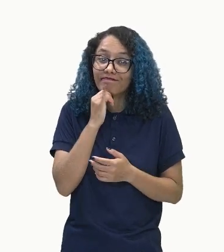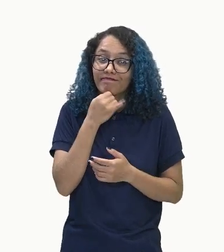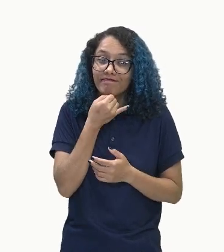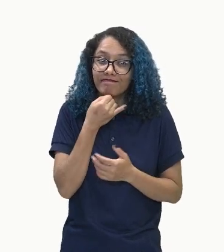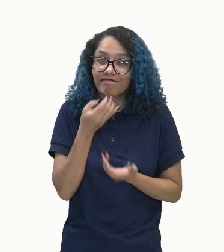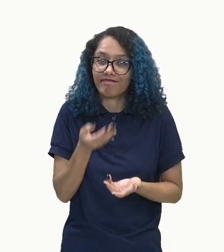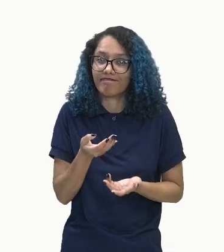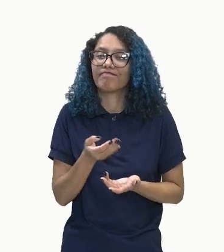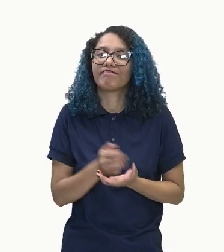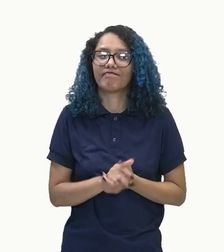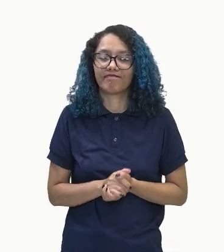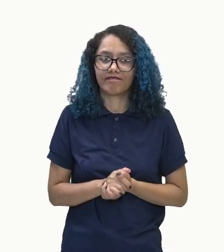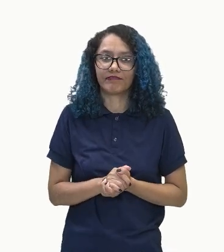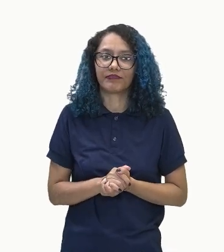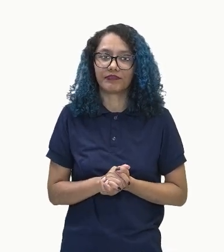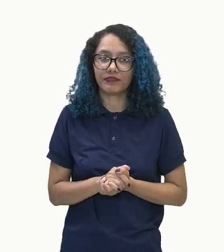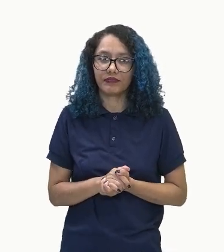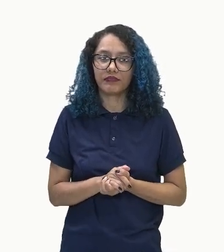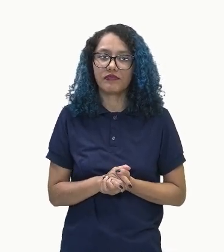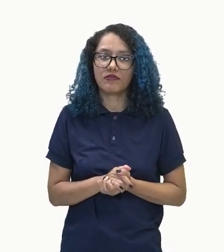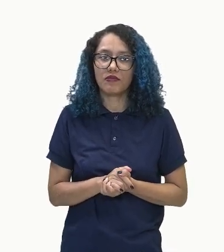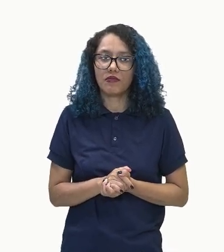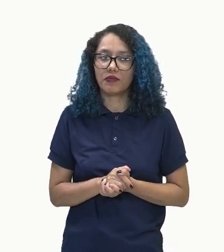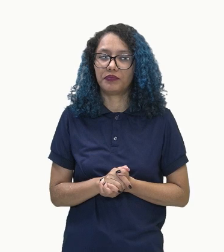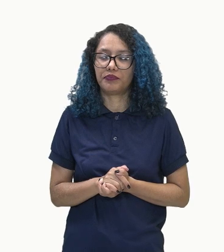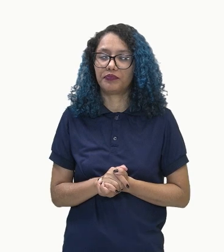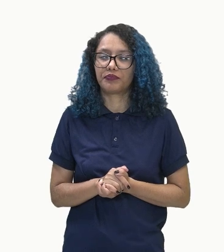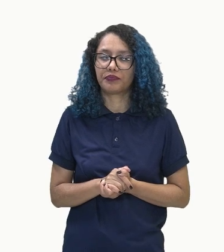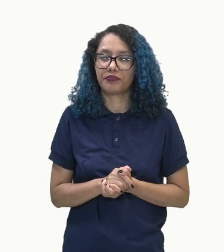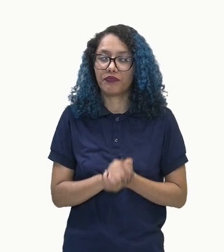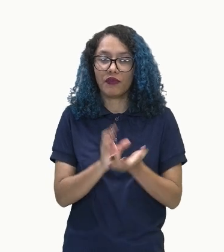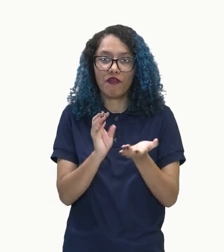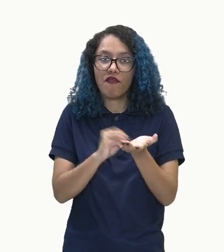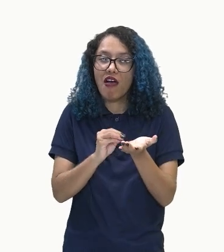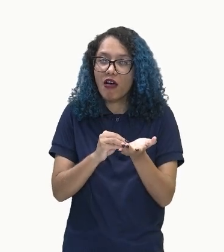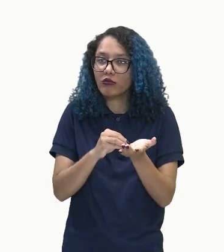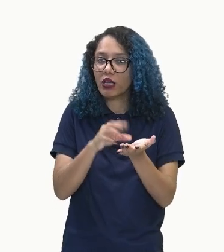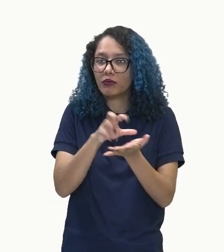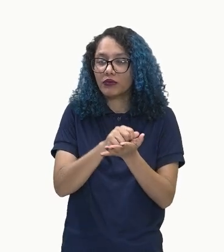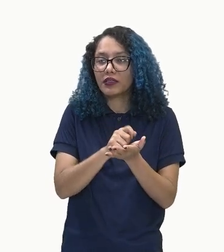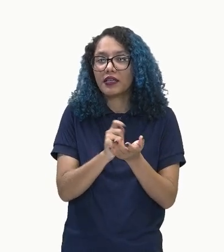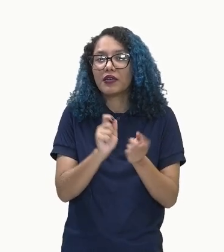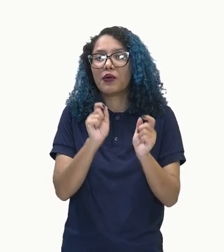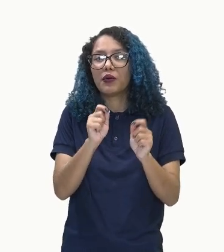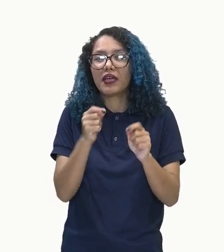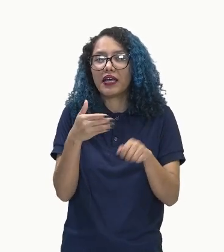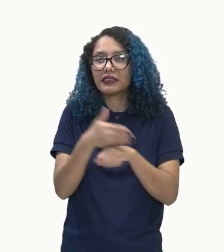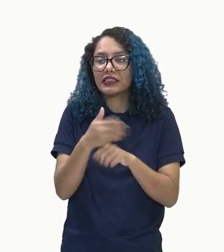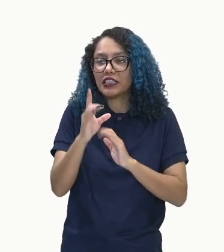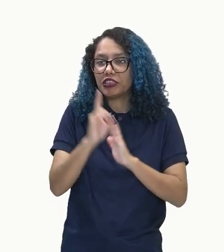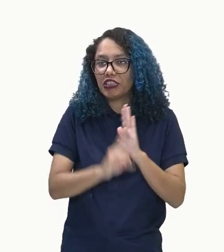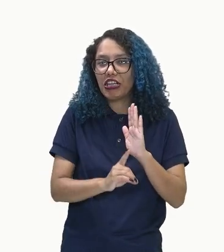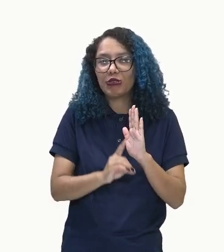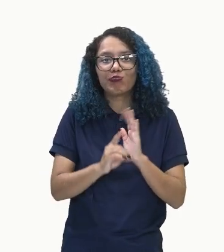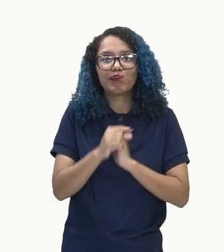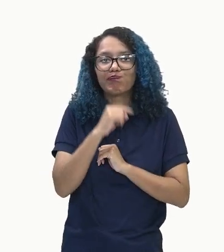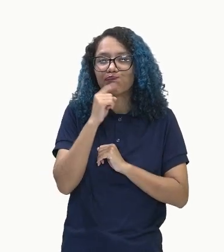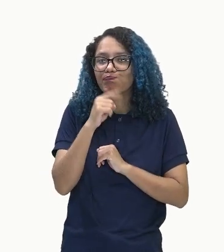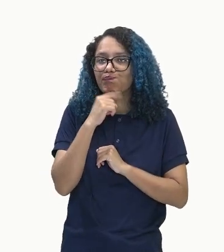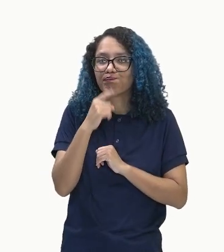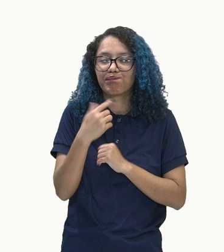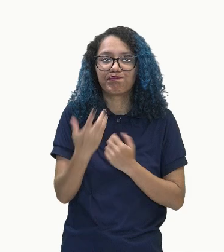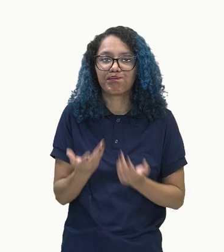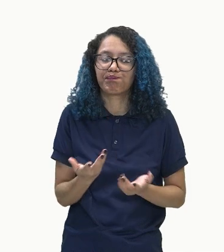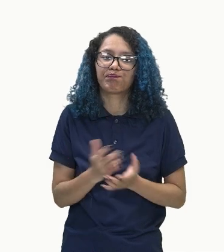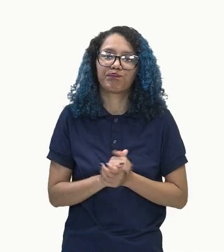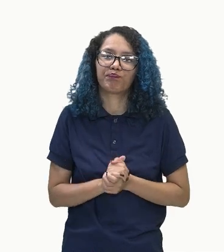informal, essa situação da falta de registro, ela impede o acesso a diversos direitos trabalhistas,